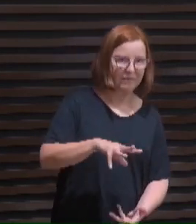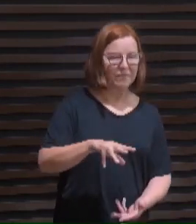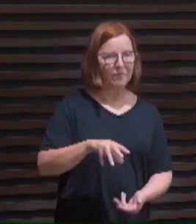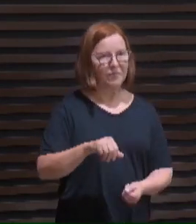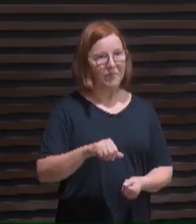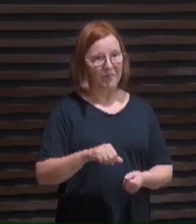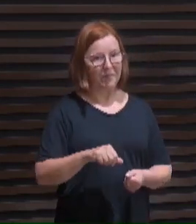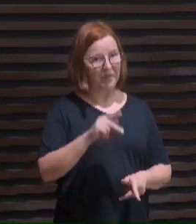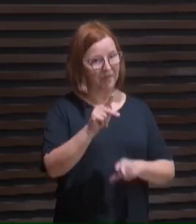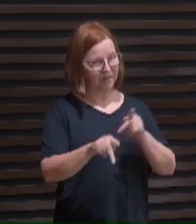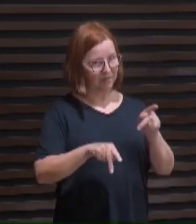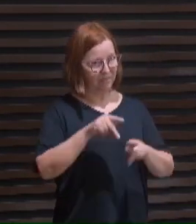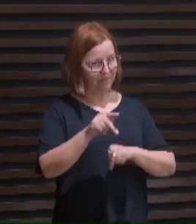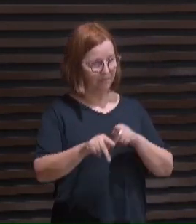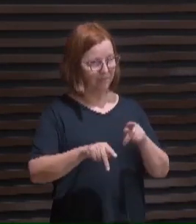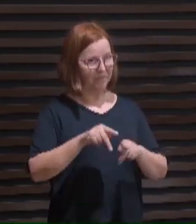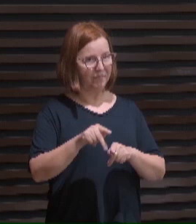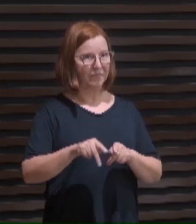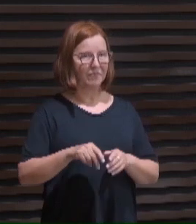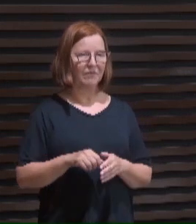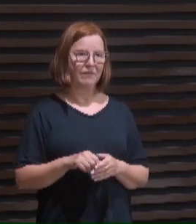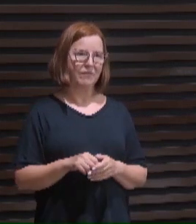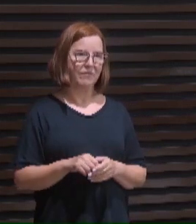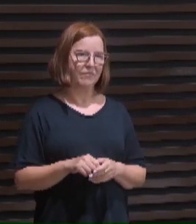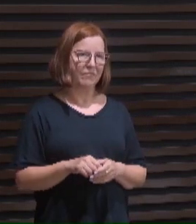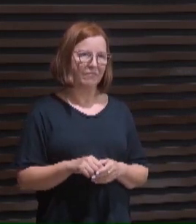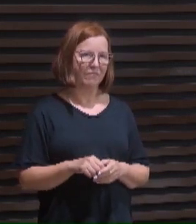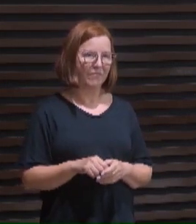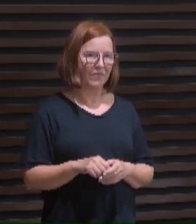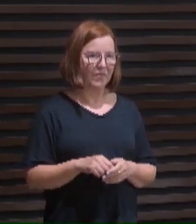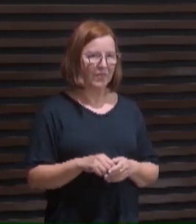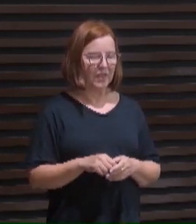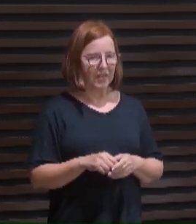o homem estão num mundo caído,